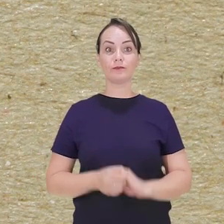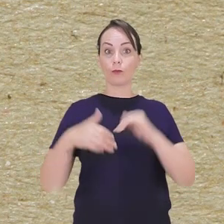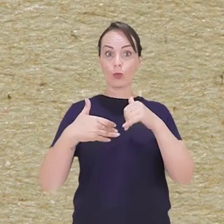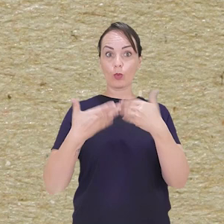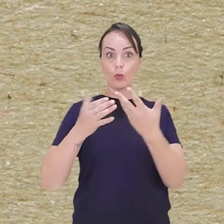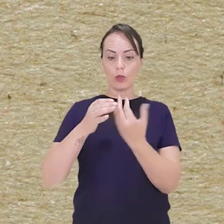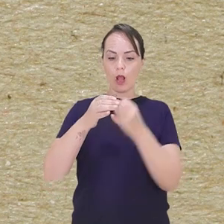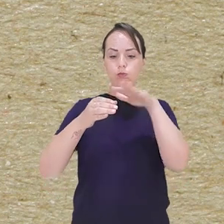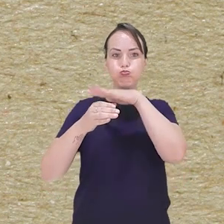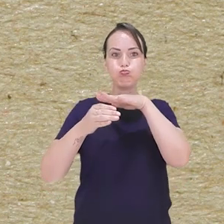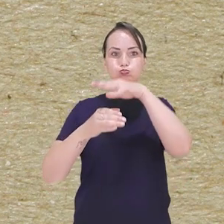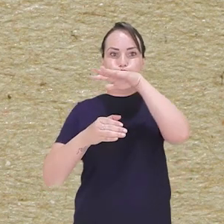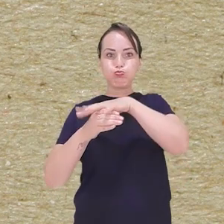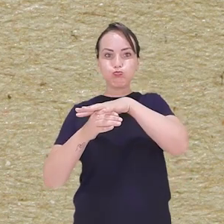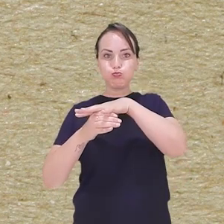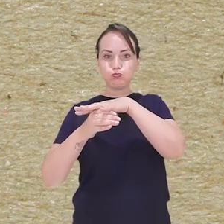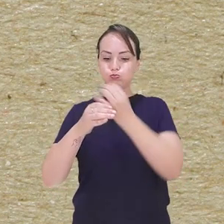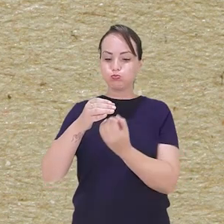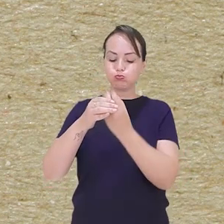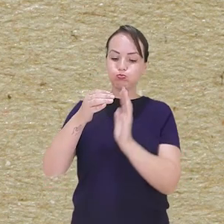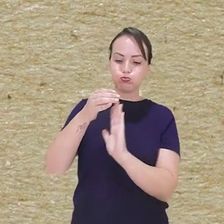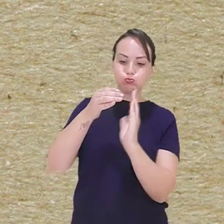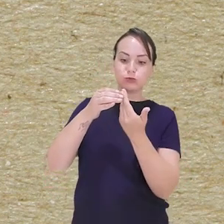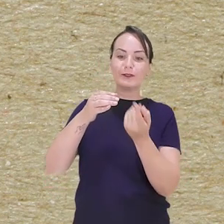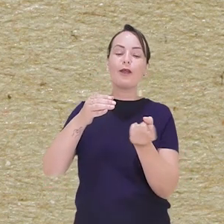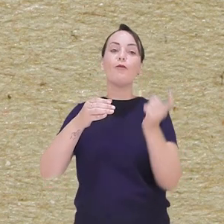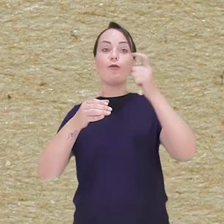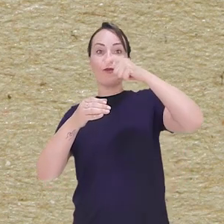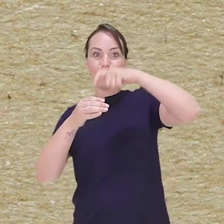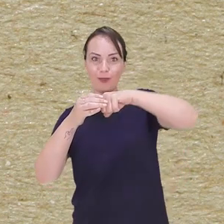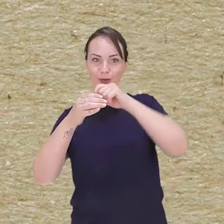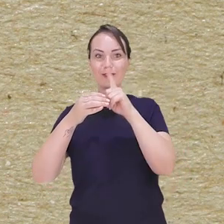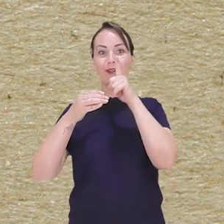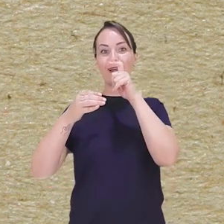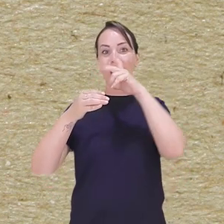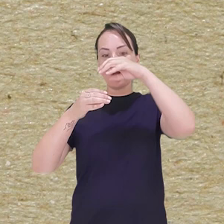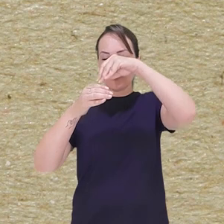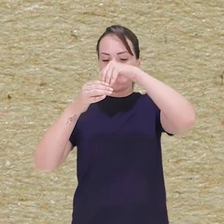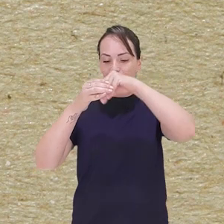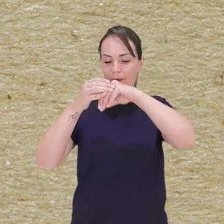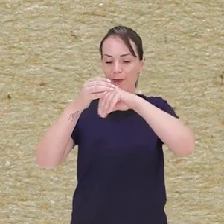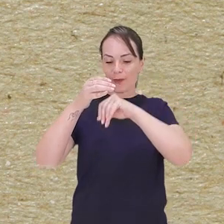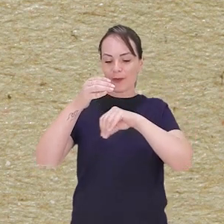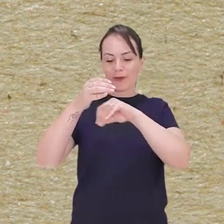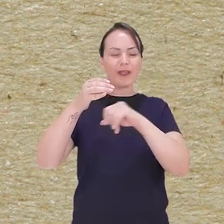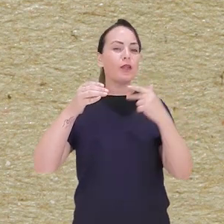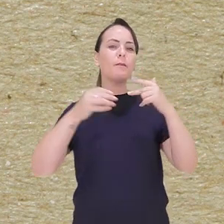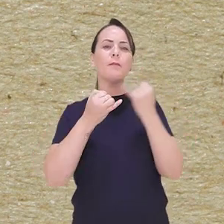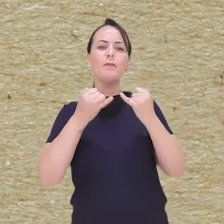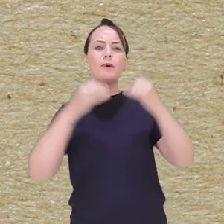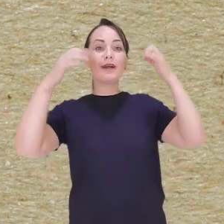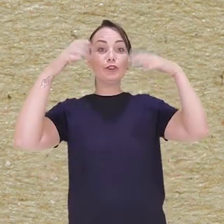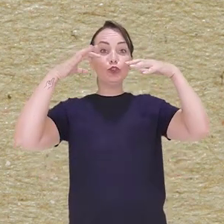Quando o vapor se acumula na tampa e paredes do terrário, volta ao estado líquido e a água escorre para a terra, como uma chuva que